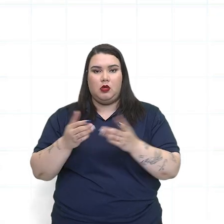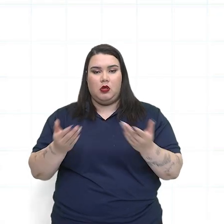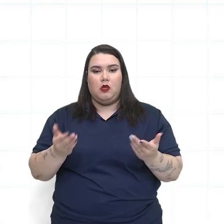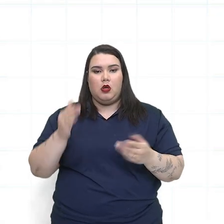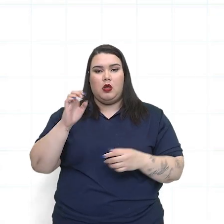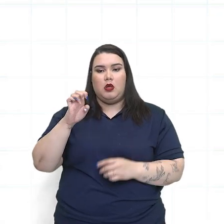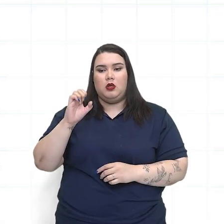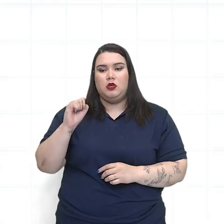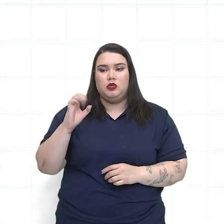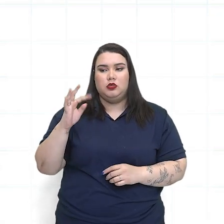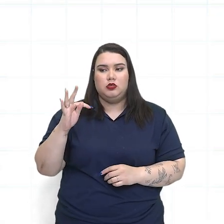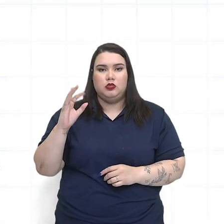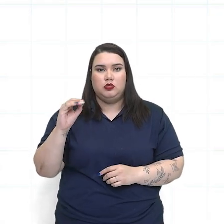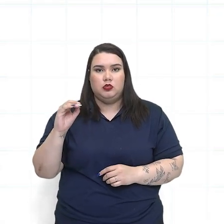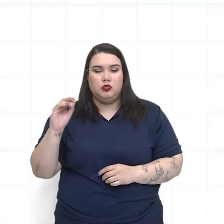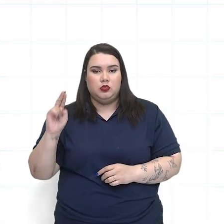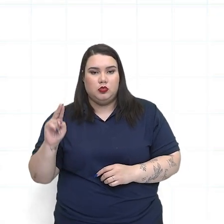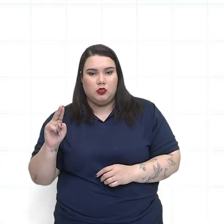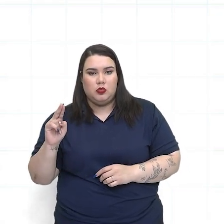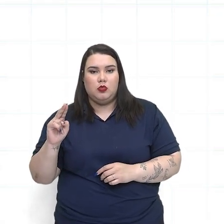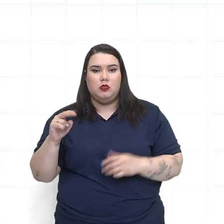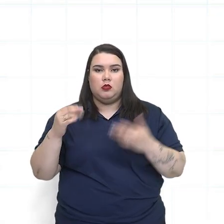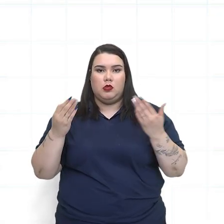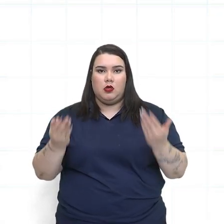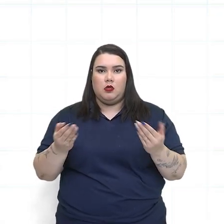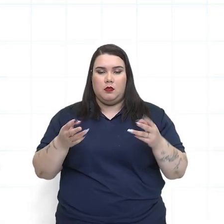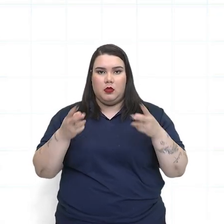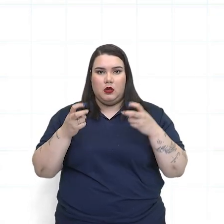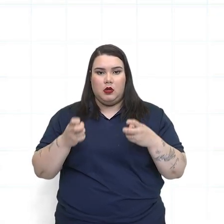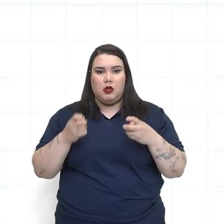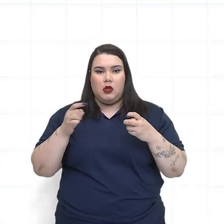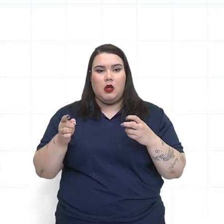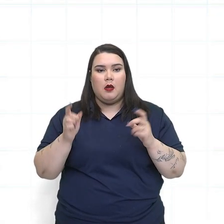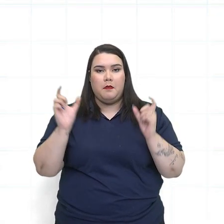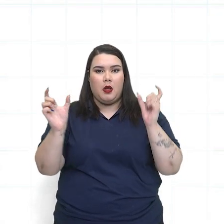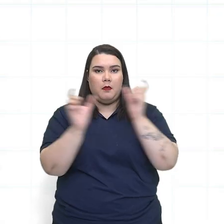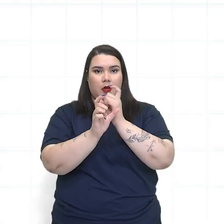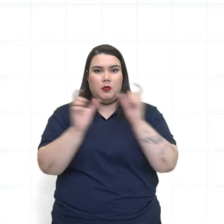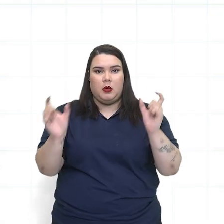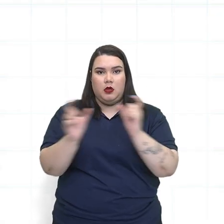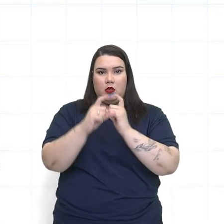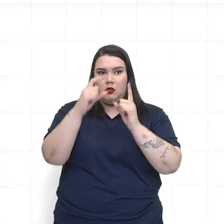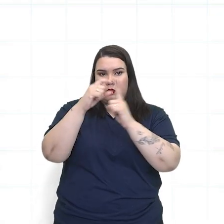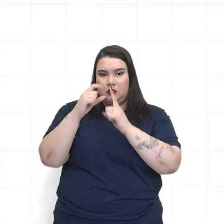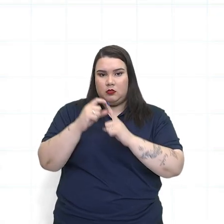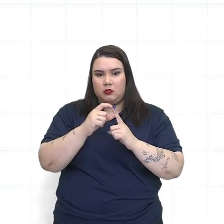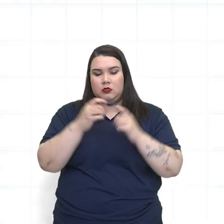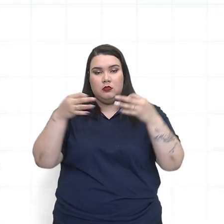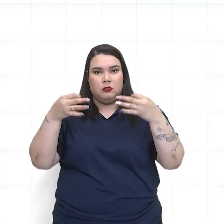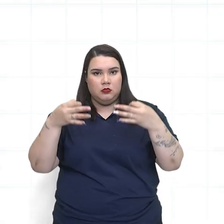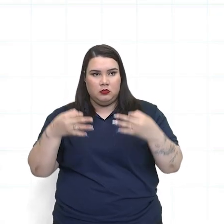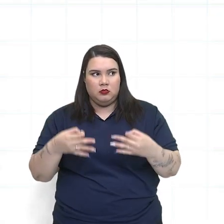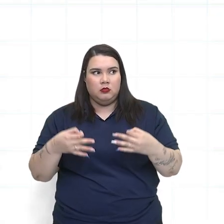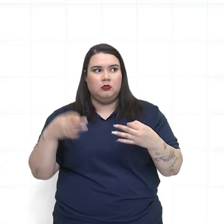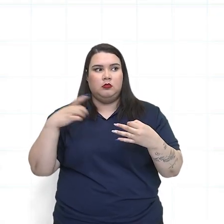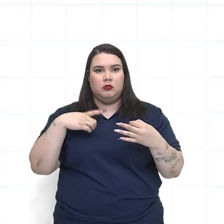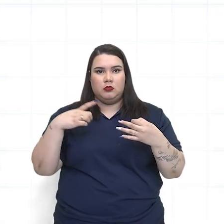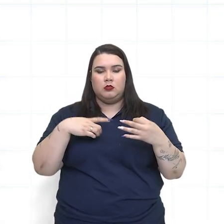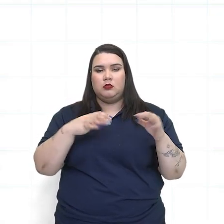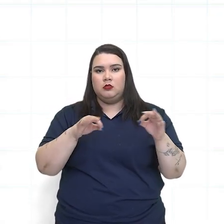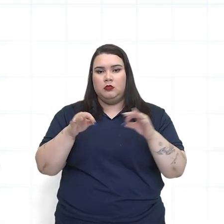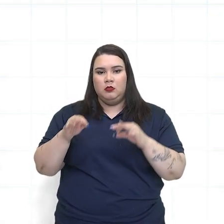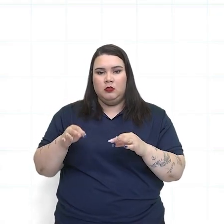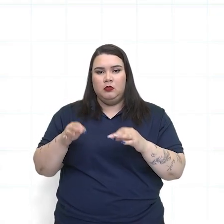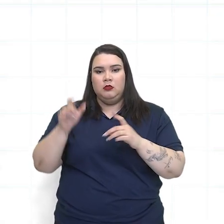estou interessado no financiamento. Então, aí a ordem das palavras estão corretas,